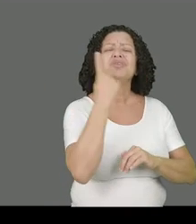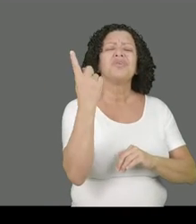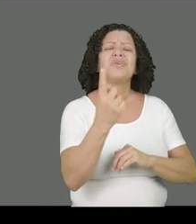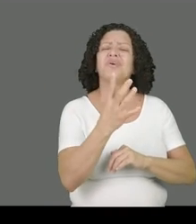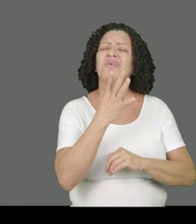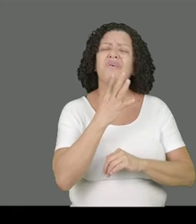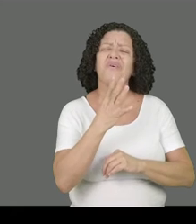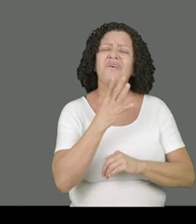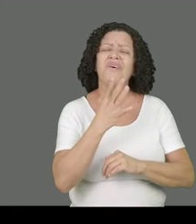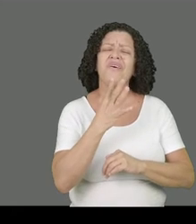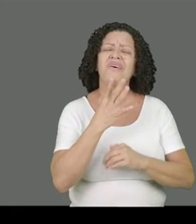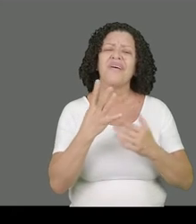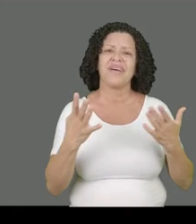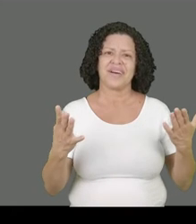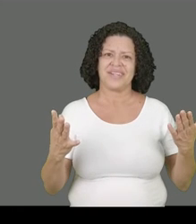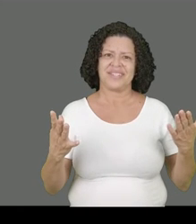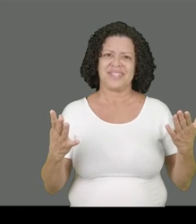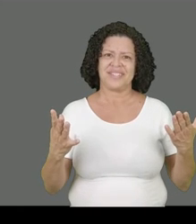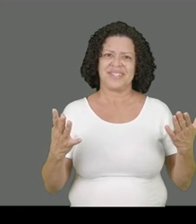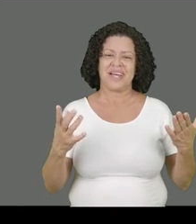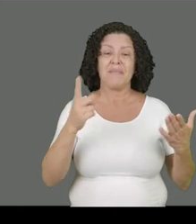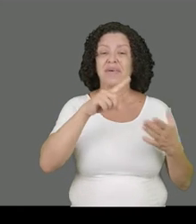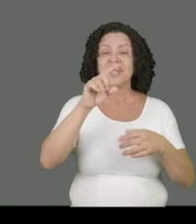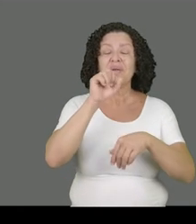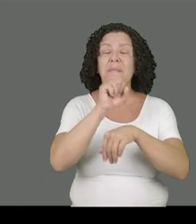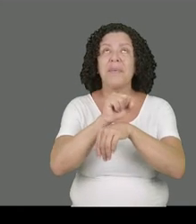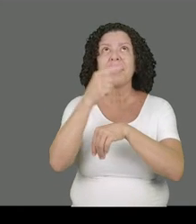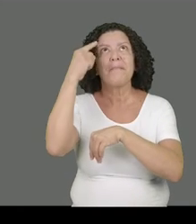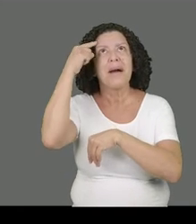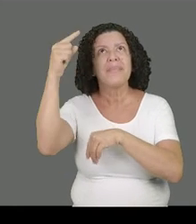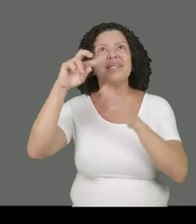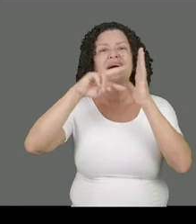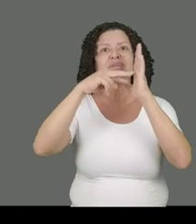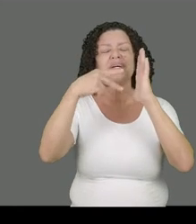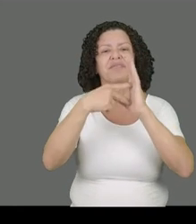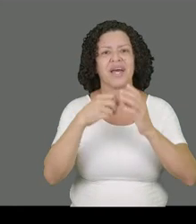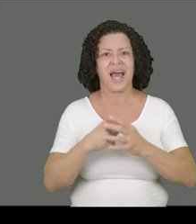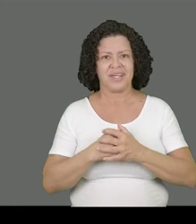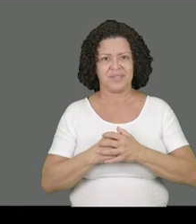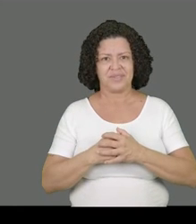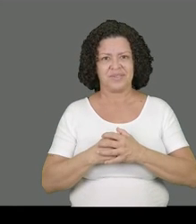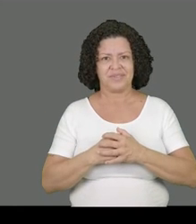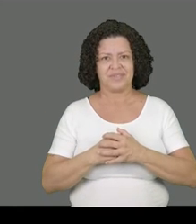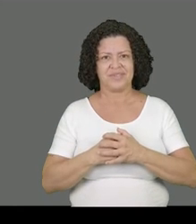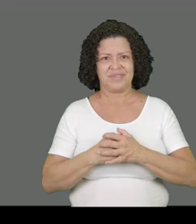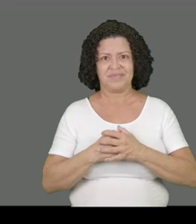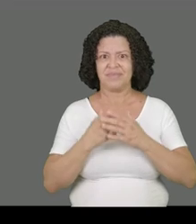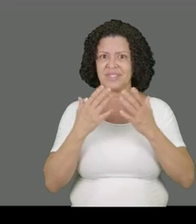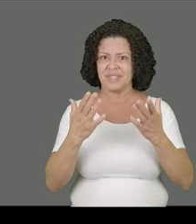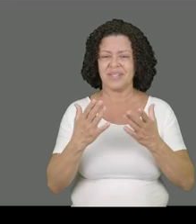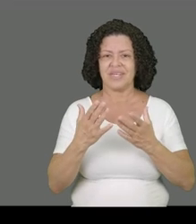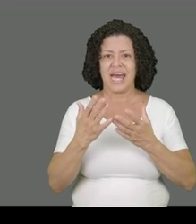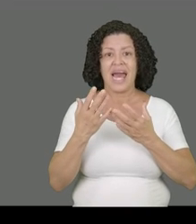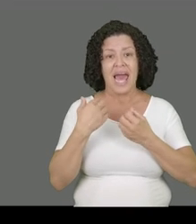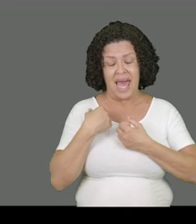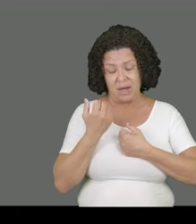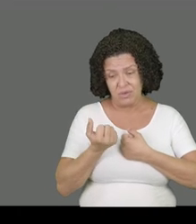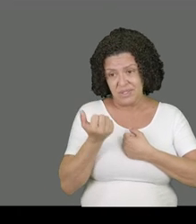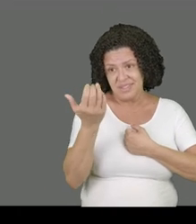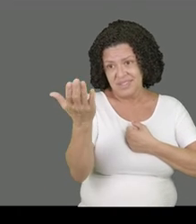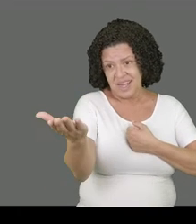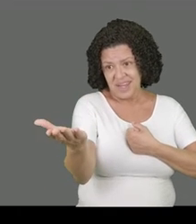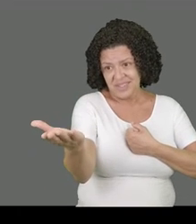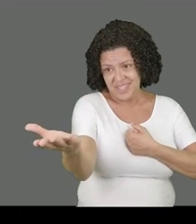que todos nós cansamos de repetir, mas às vezes a gente não para pensar no significado dela. Pois